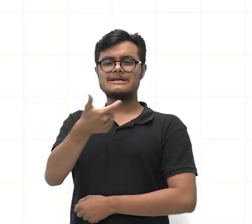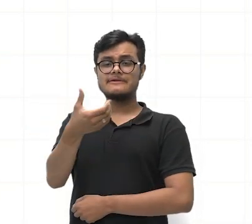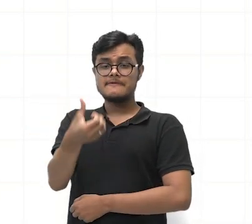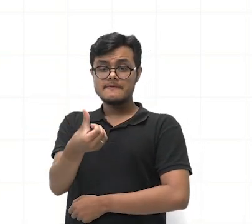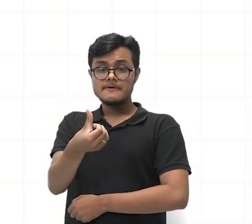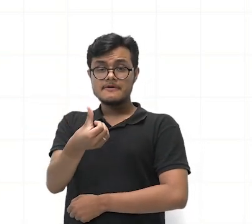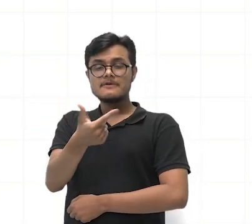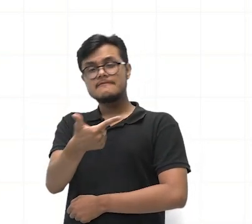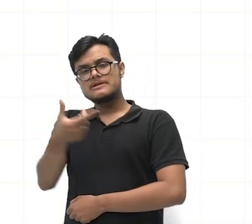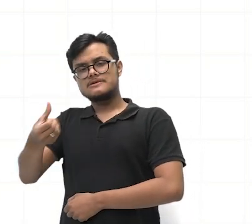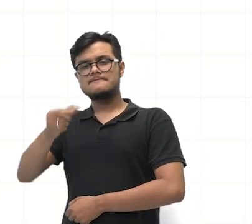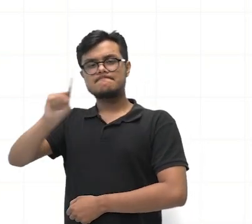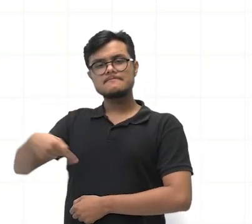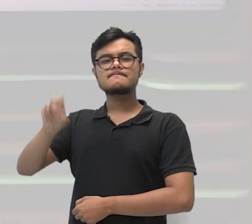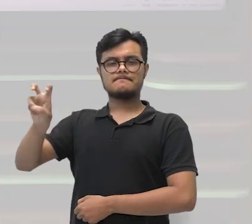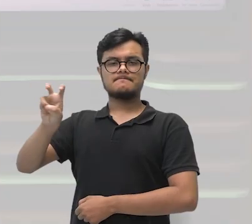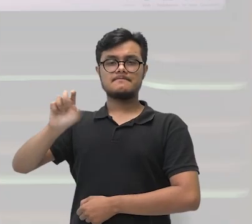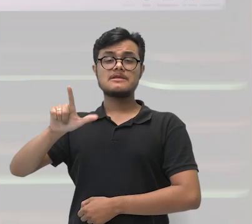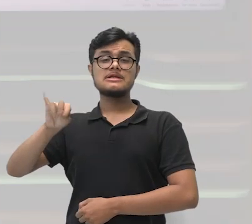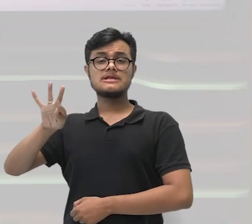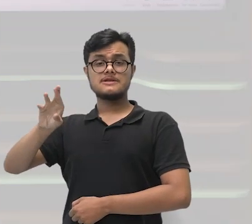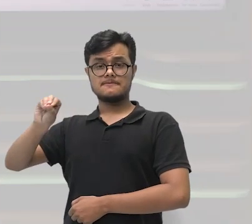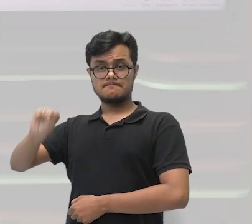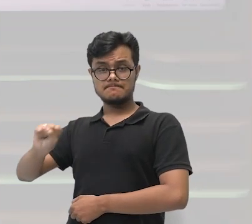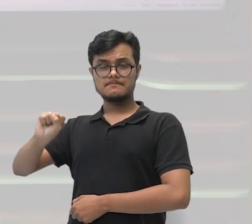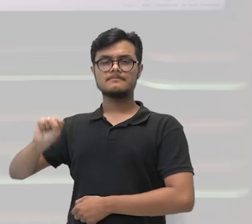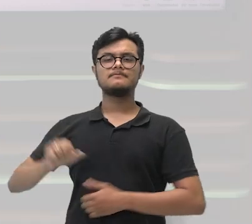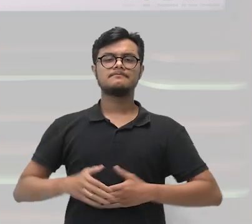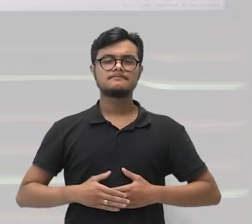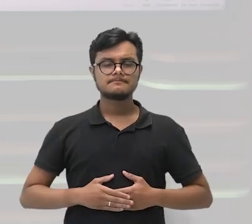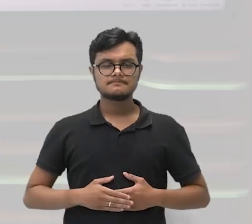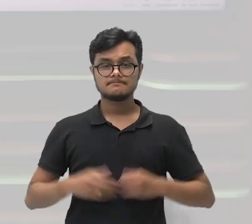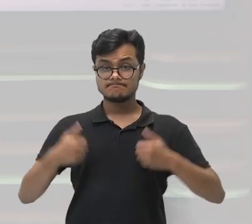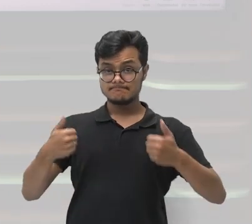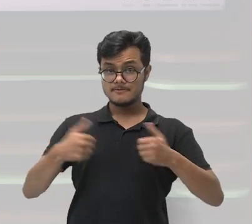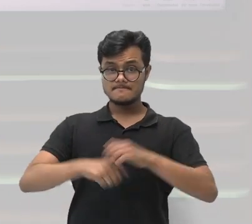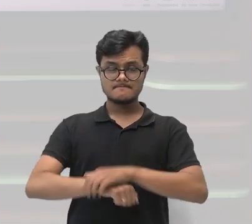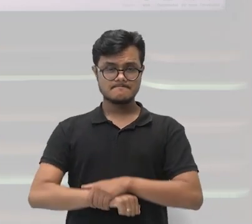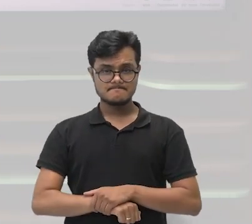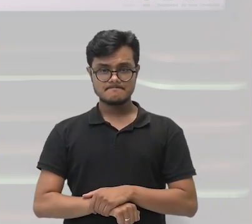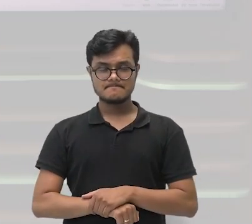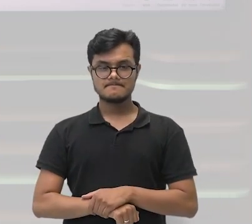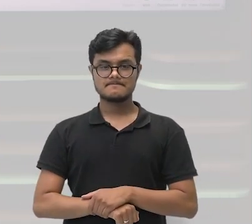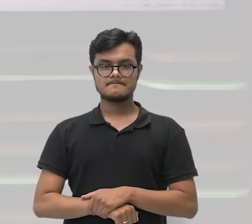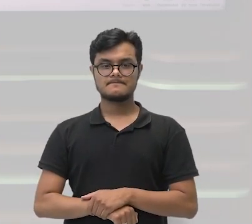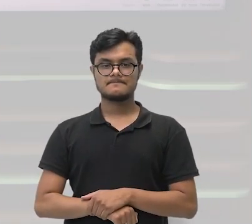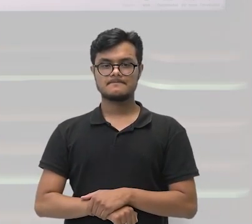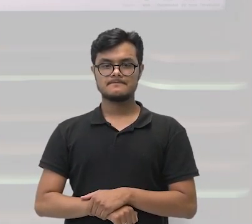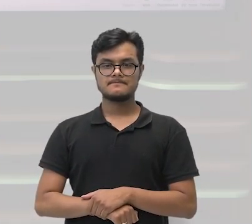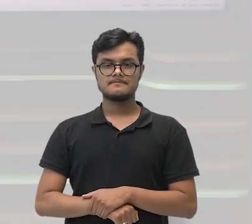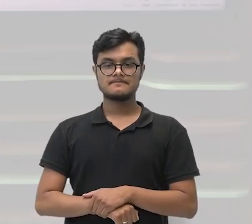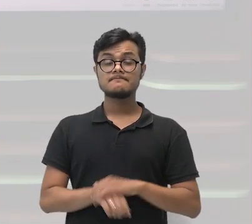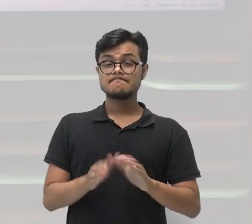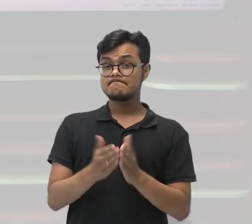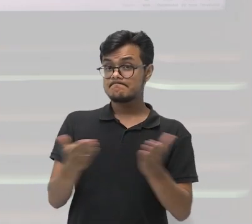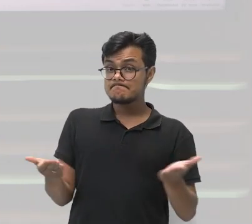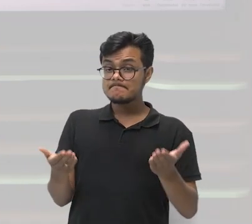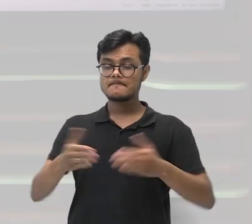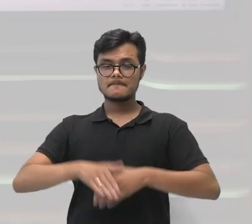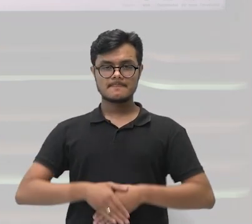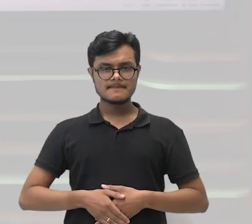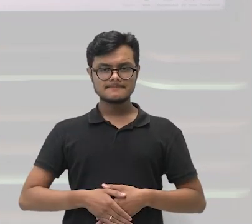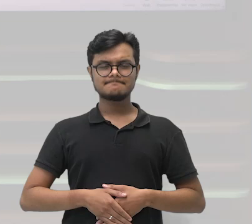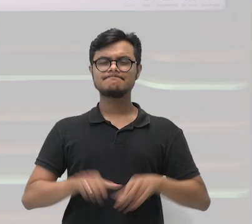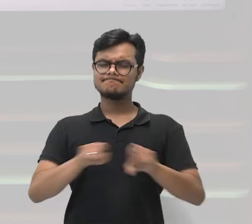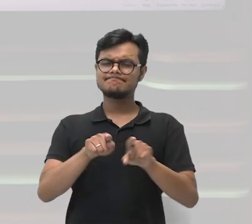126 litros,5, 126 litros e meio de combustível. Beleza? Bom, vamos continuar aqui